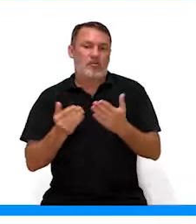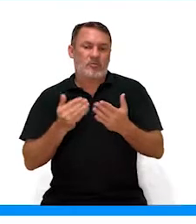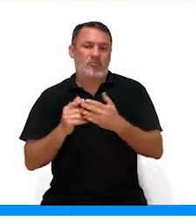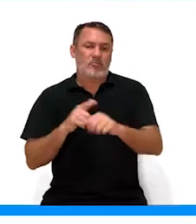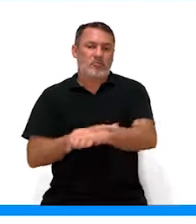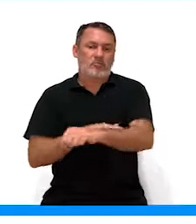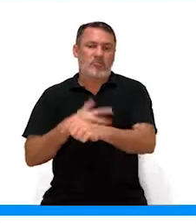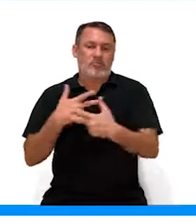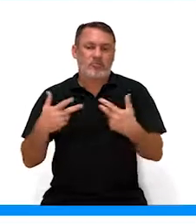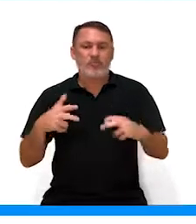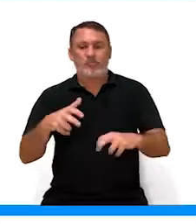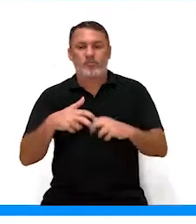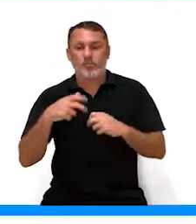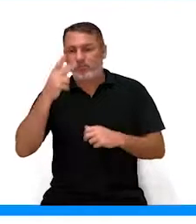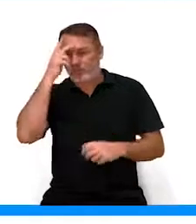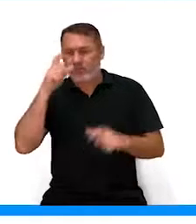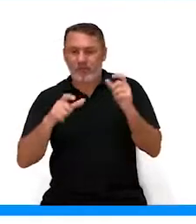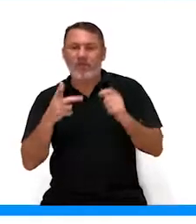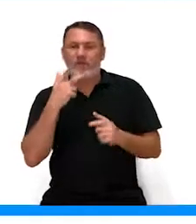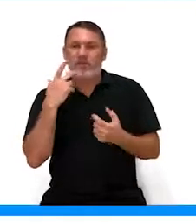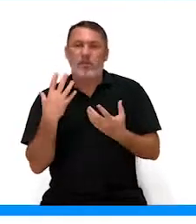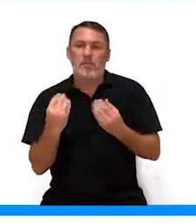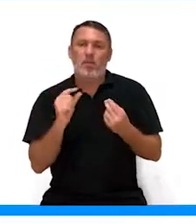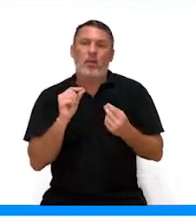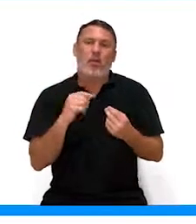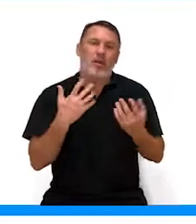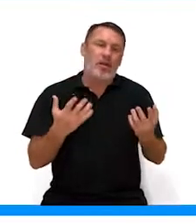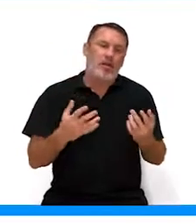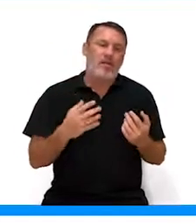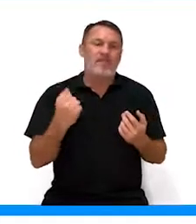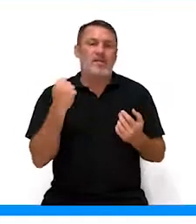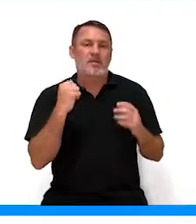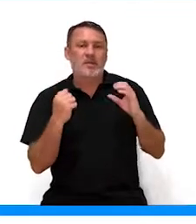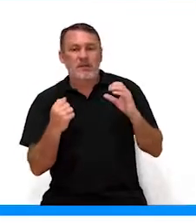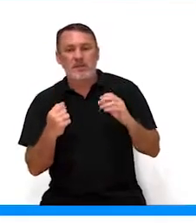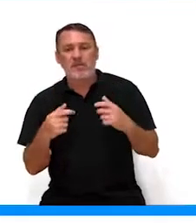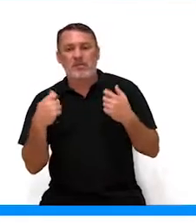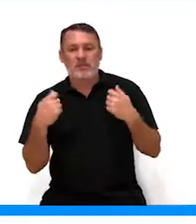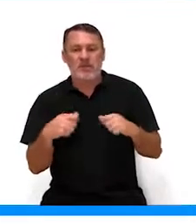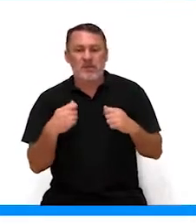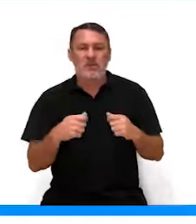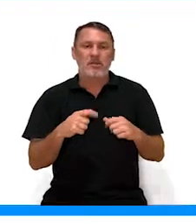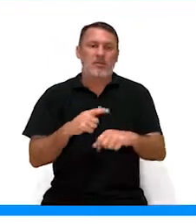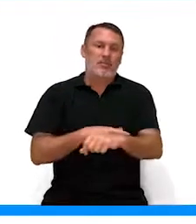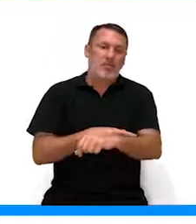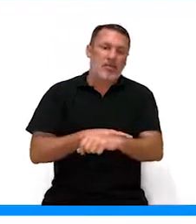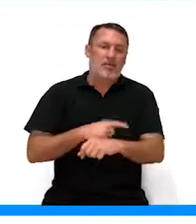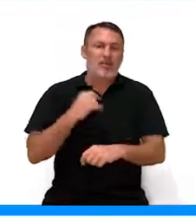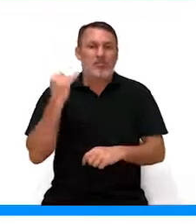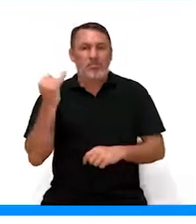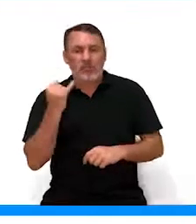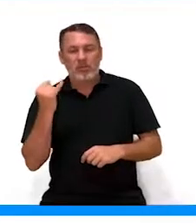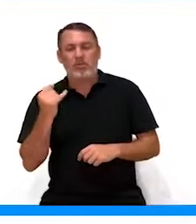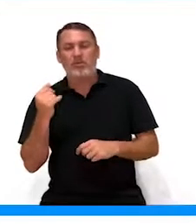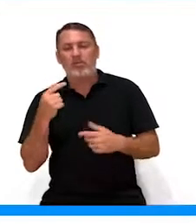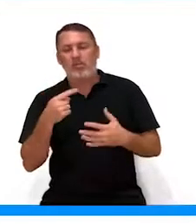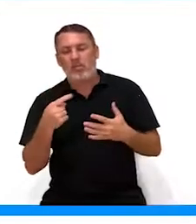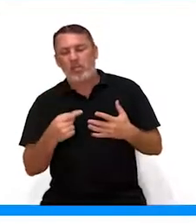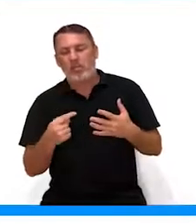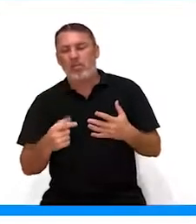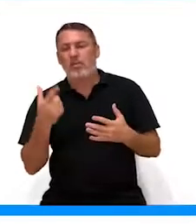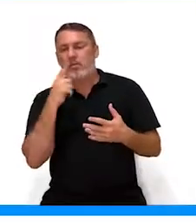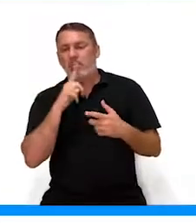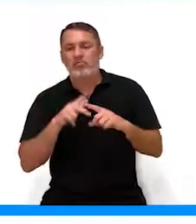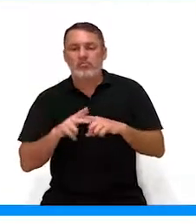na perda de fibras desse tecido conjuntivo. Por isso que as pessoas falam tanto, né? Ah, vitamina C, passa vitamina C na pele,